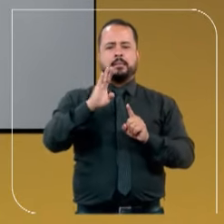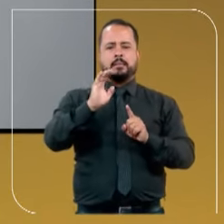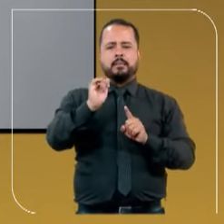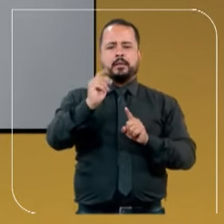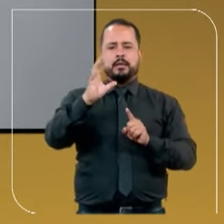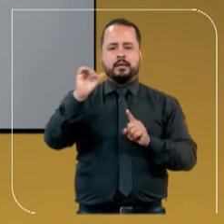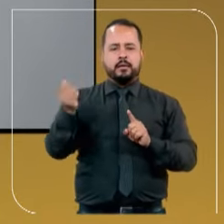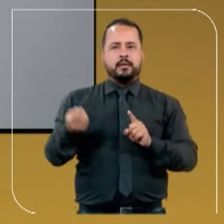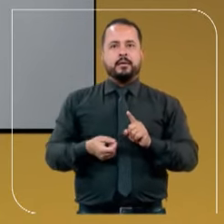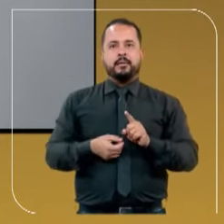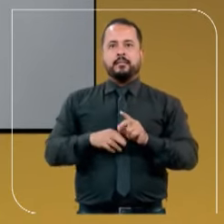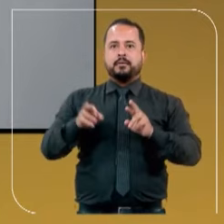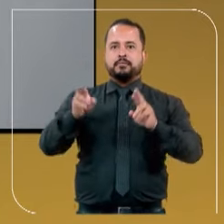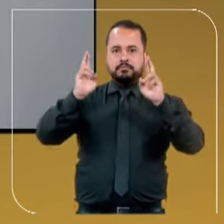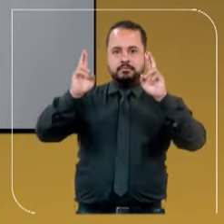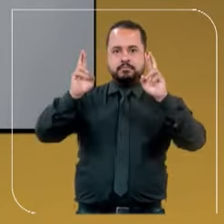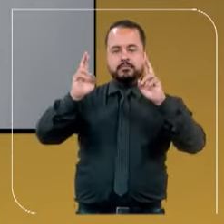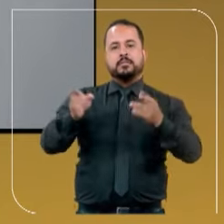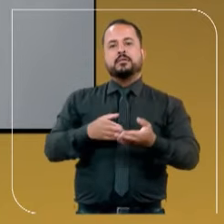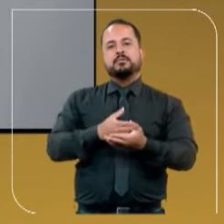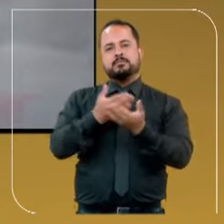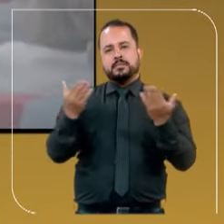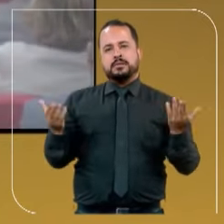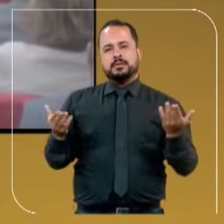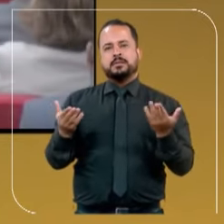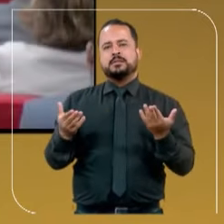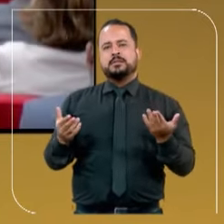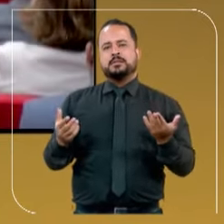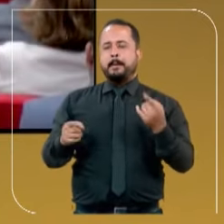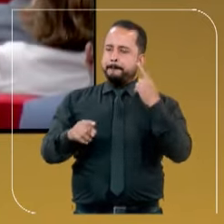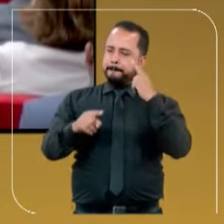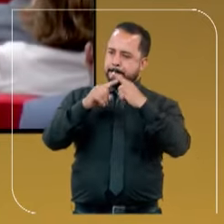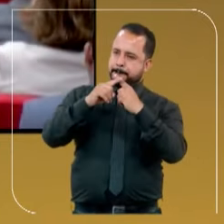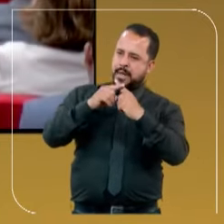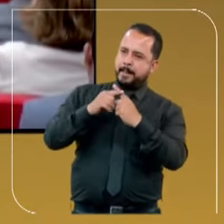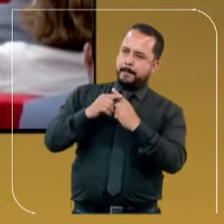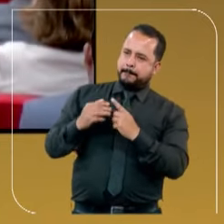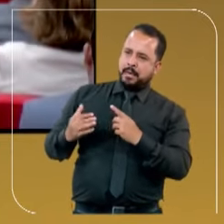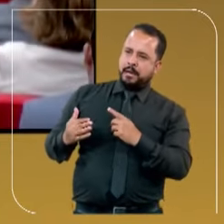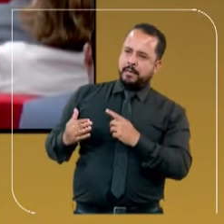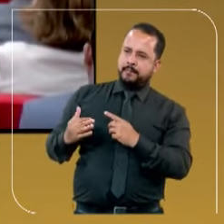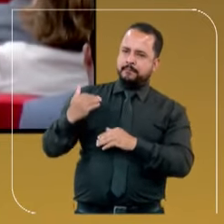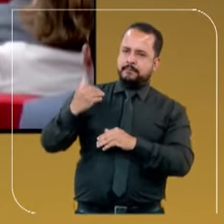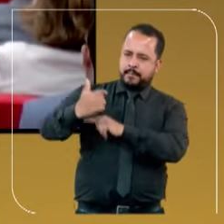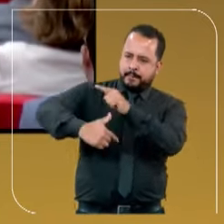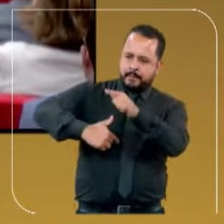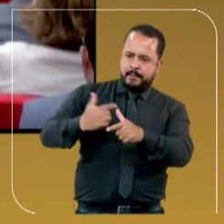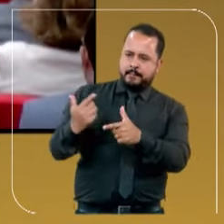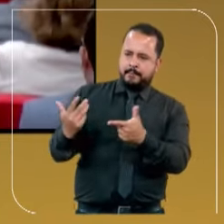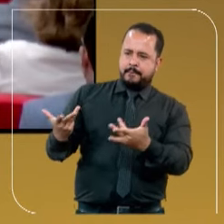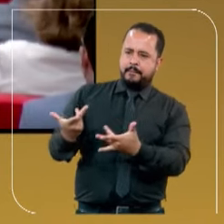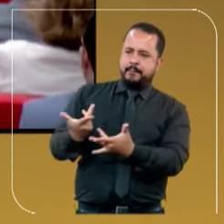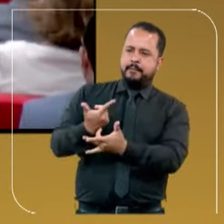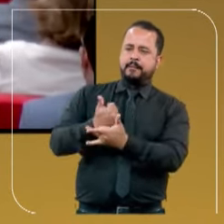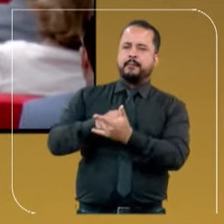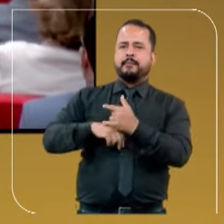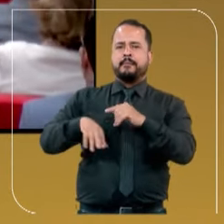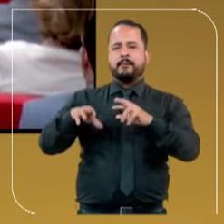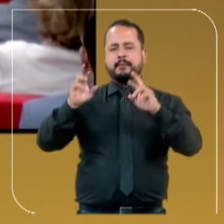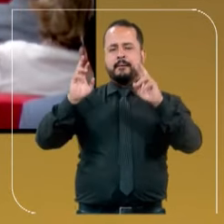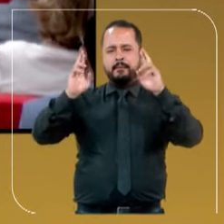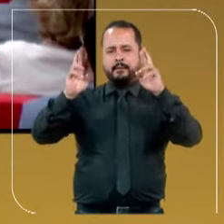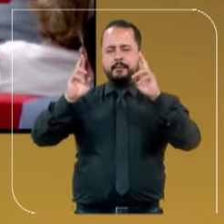Muito boa sorte, todas as energias positivas a Vossa Excelência e a sua gestão, e eu tenho certeza absoluta que a magistratura